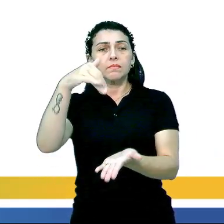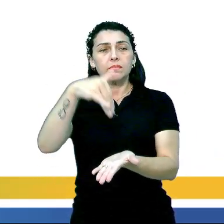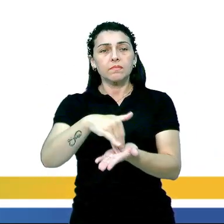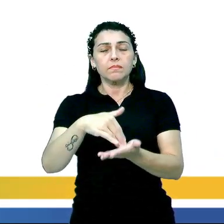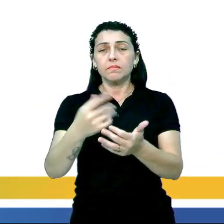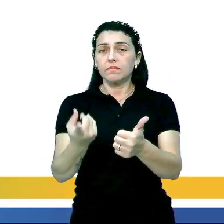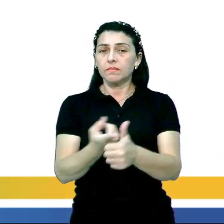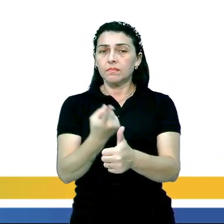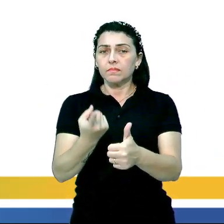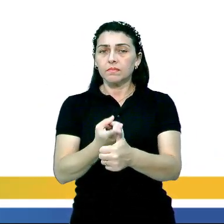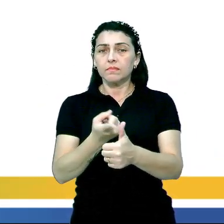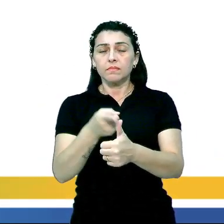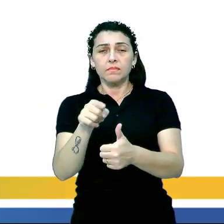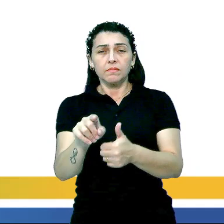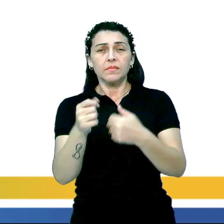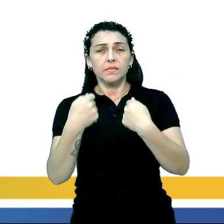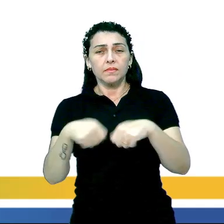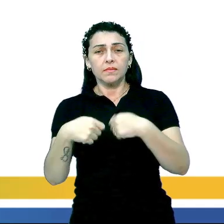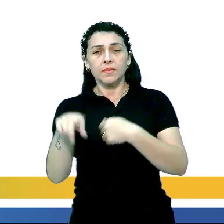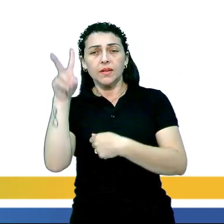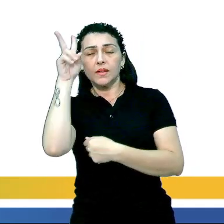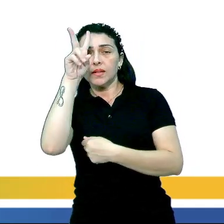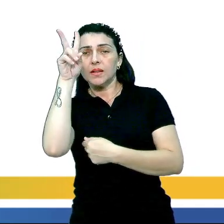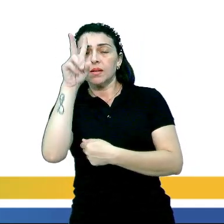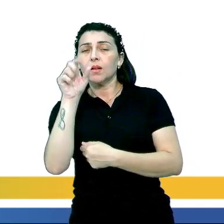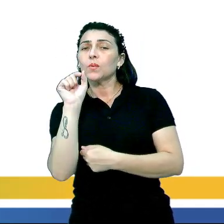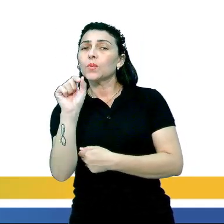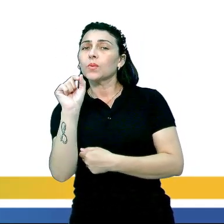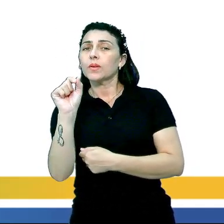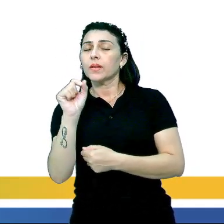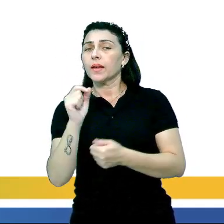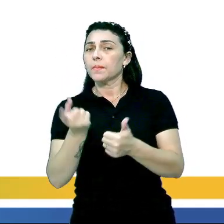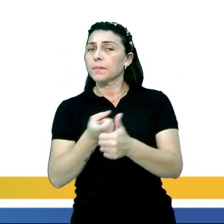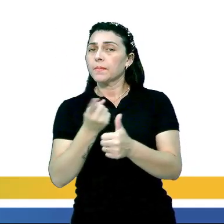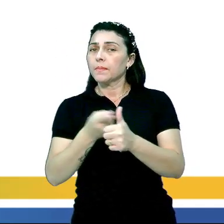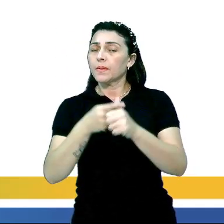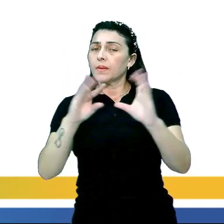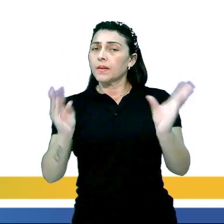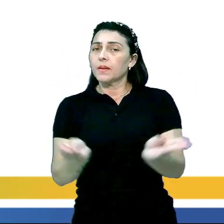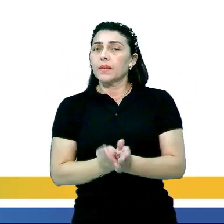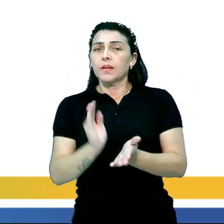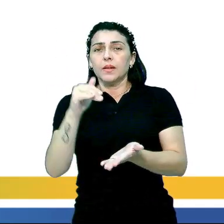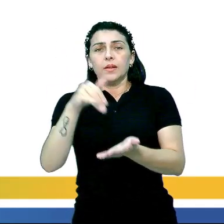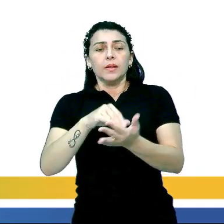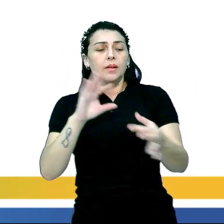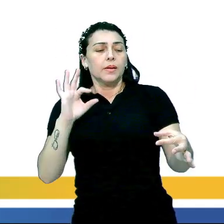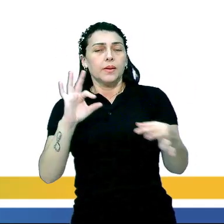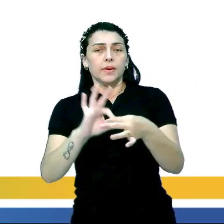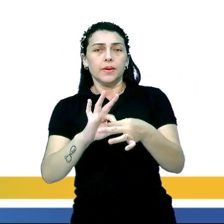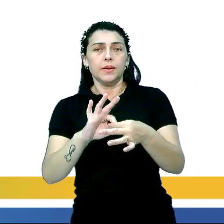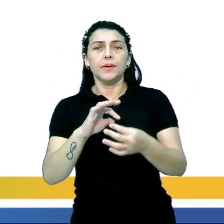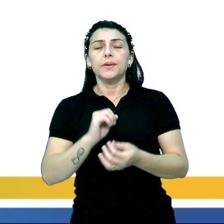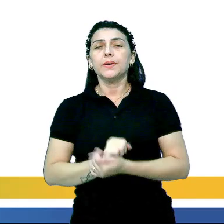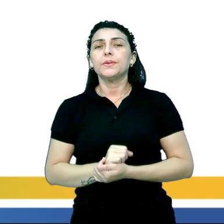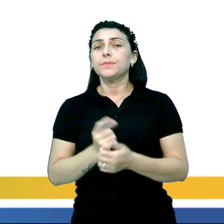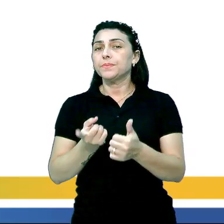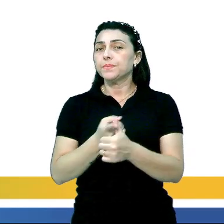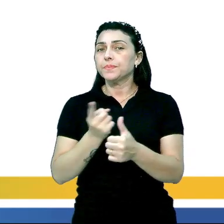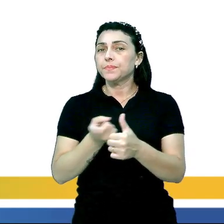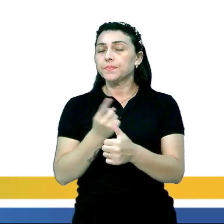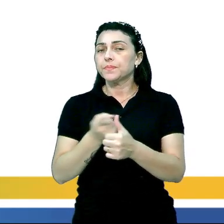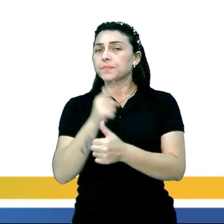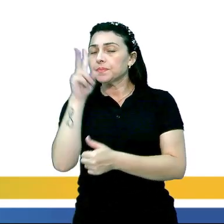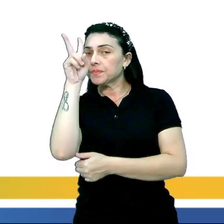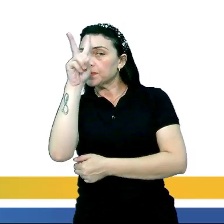Conectivo para a conclusão. Essa é a primeira parte da nossa conclusão, que é o conectivo. Então, primeiramente, você